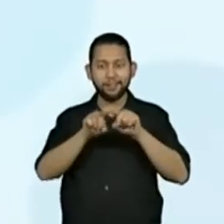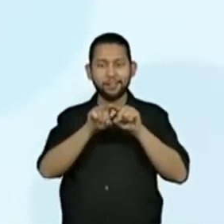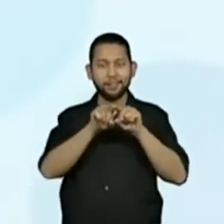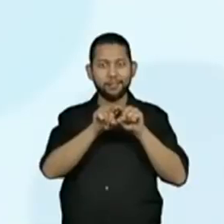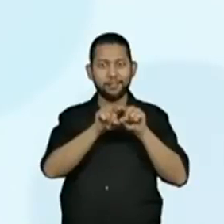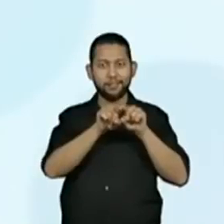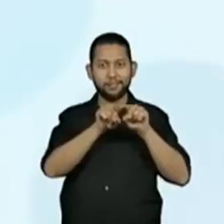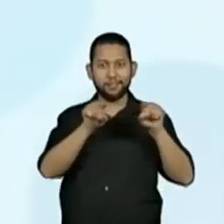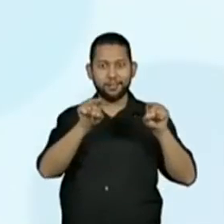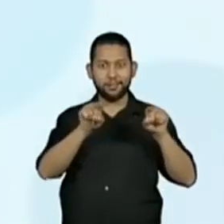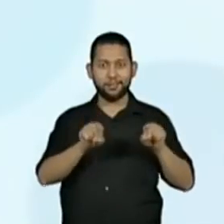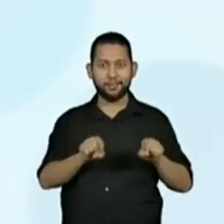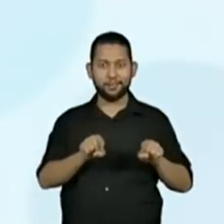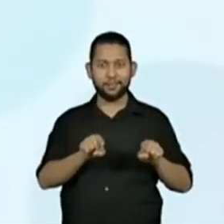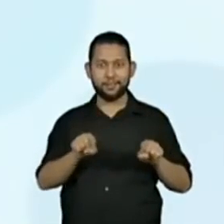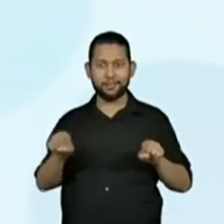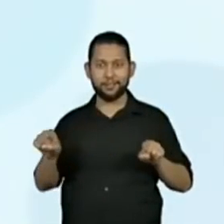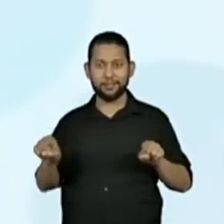lado